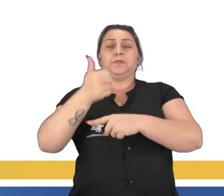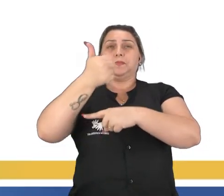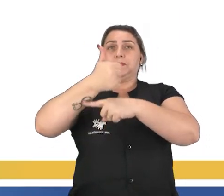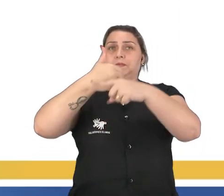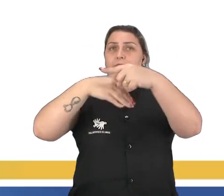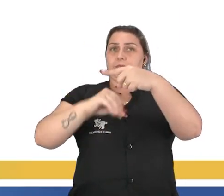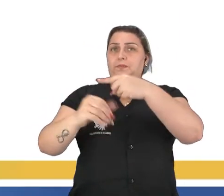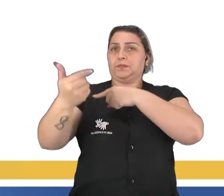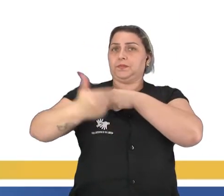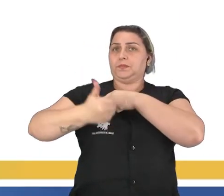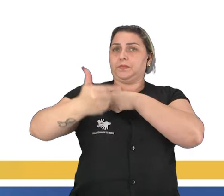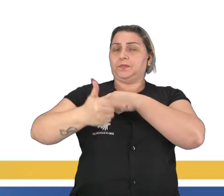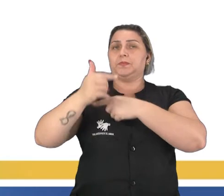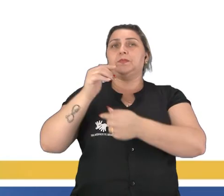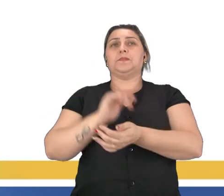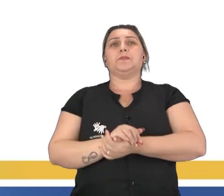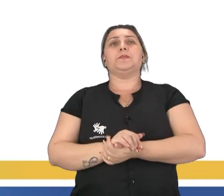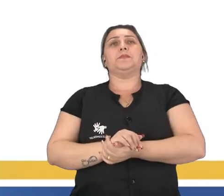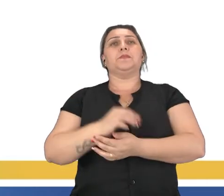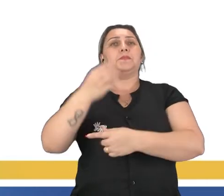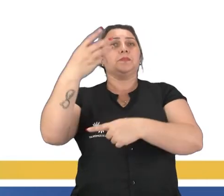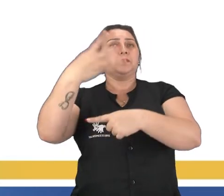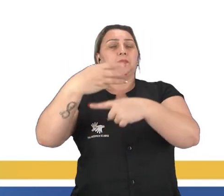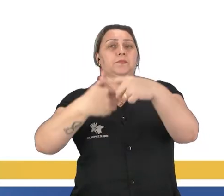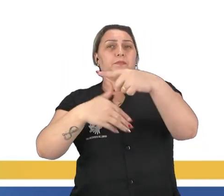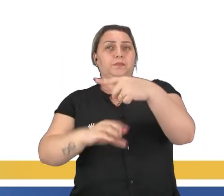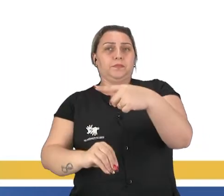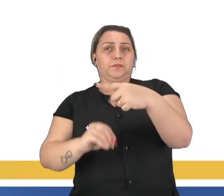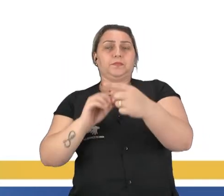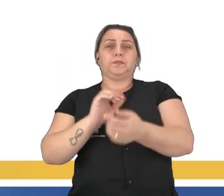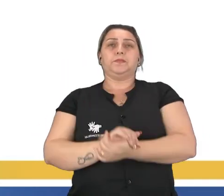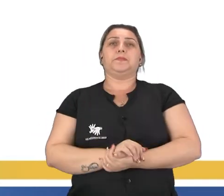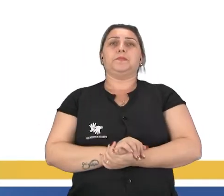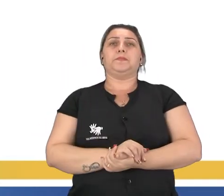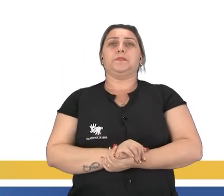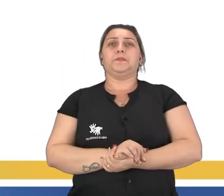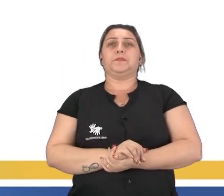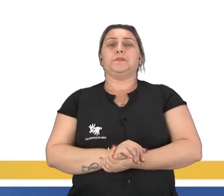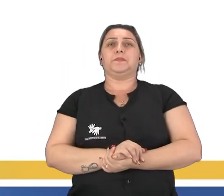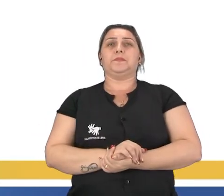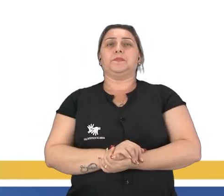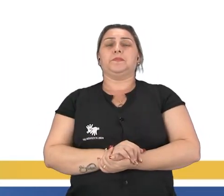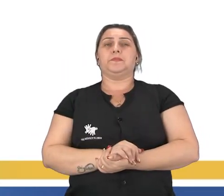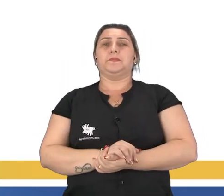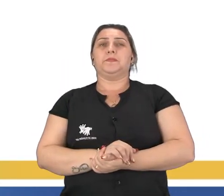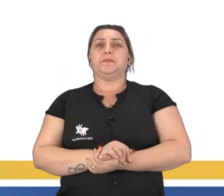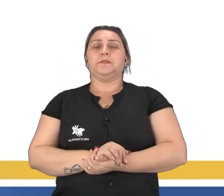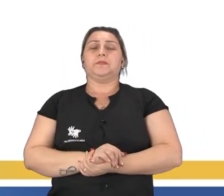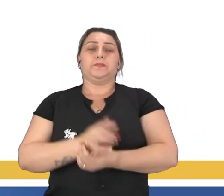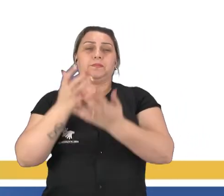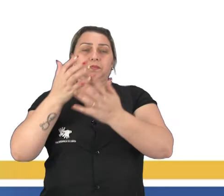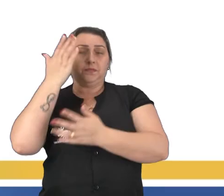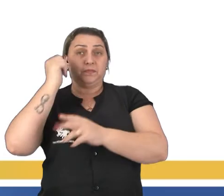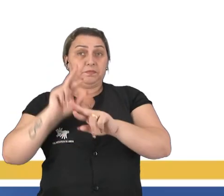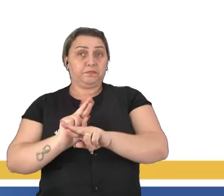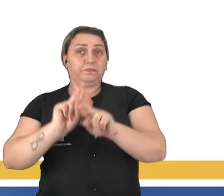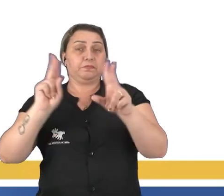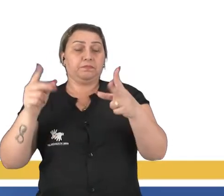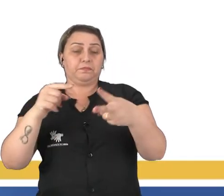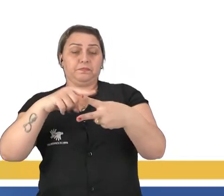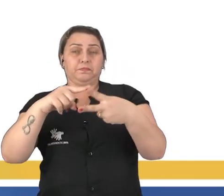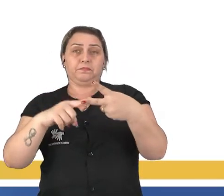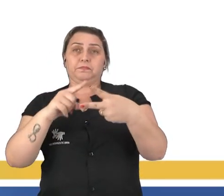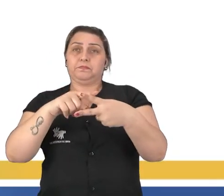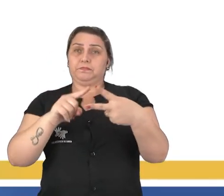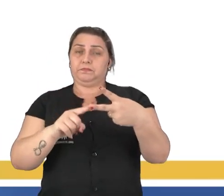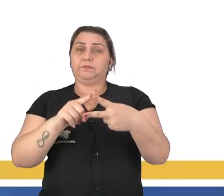1/10 e no segundo dia ele correu 3/10, né? Ele percorreu. E aí, quando eu quero saber a diferença entre duas